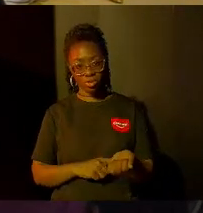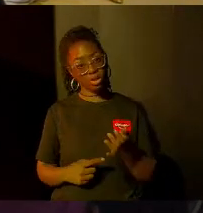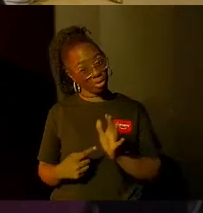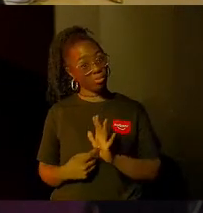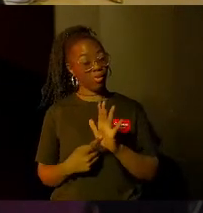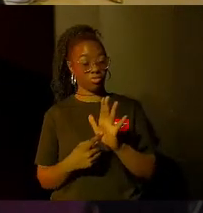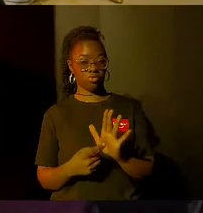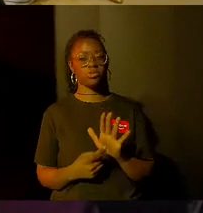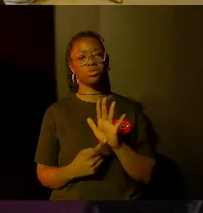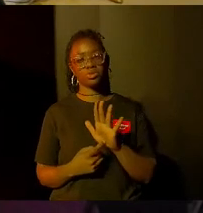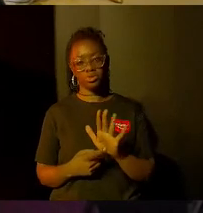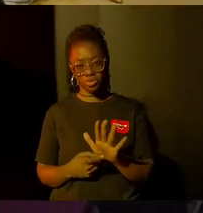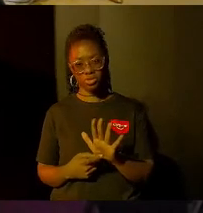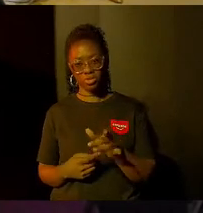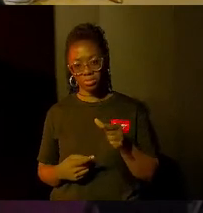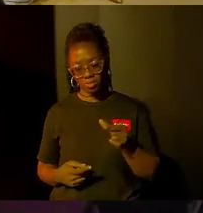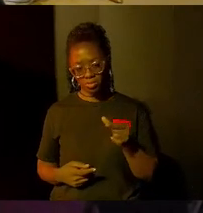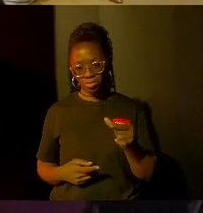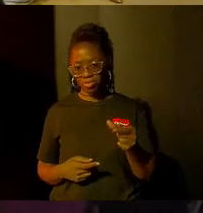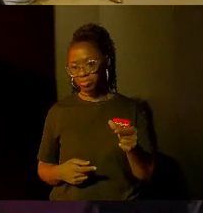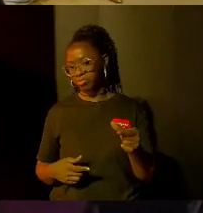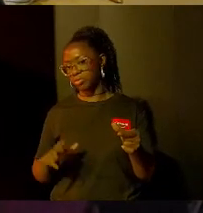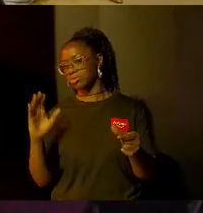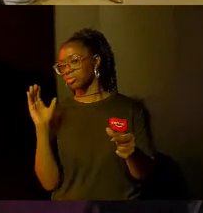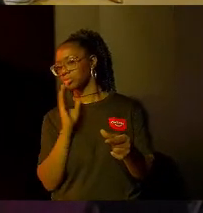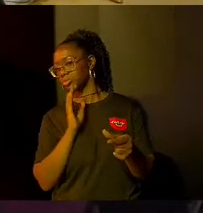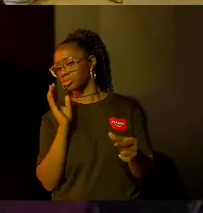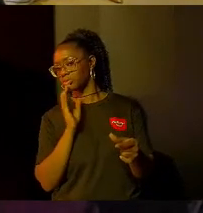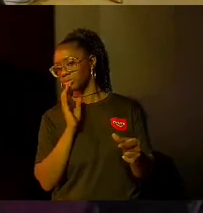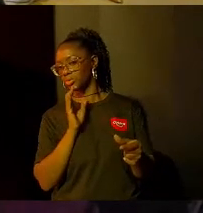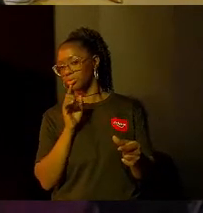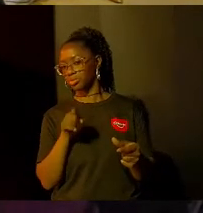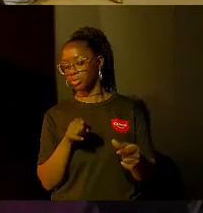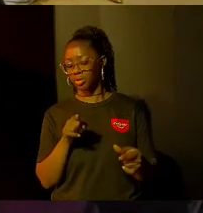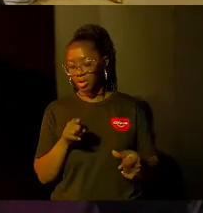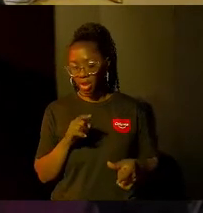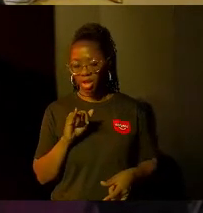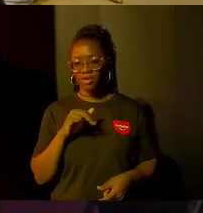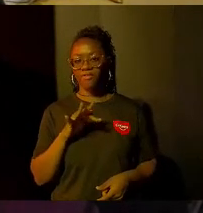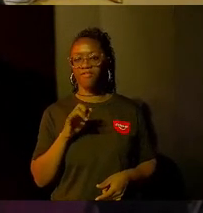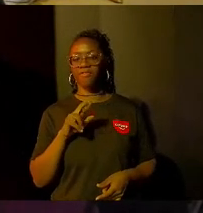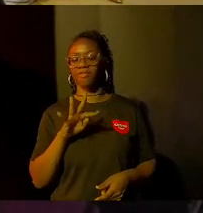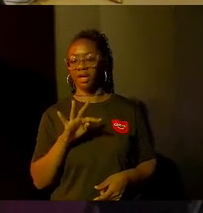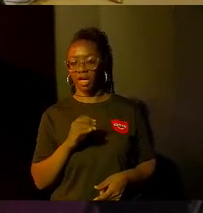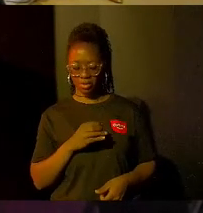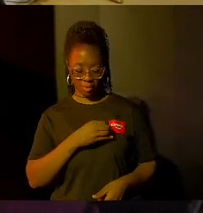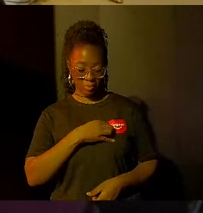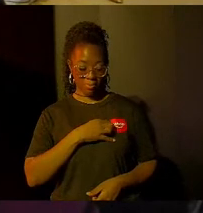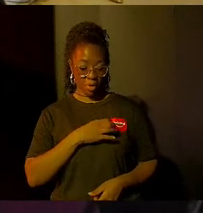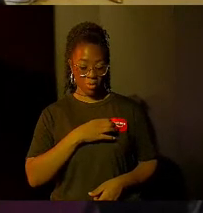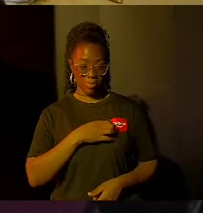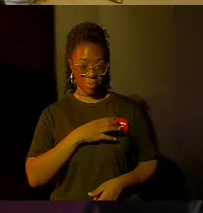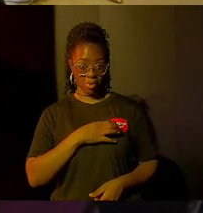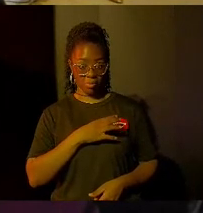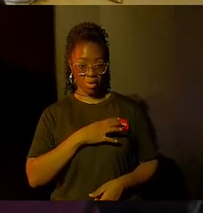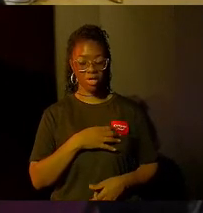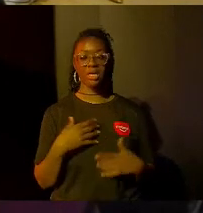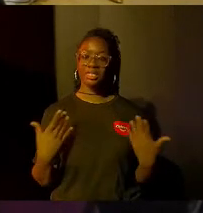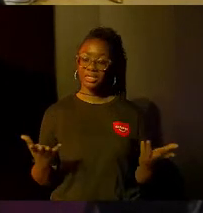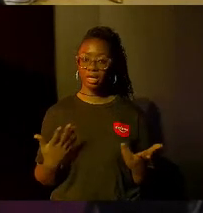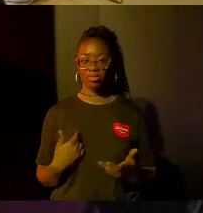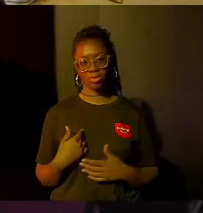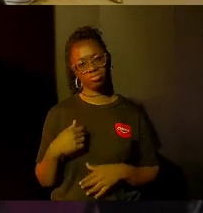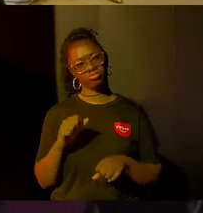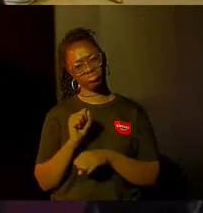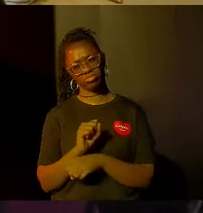acusa uma situação de iminente infarto enquanto eu estava esperando eu fiz essa